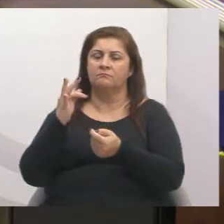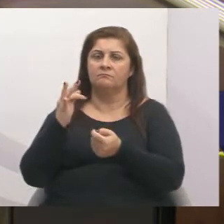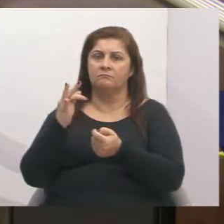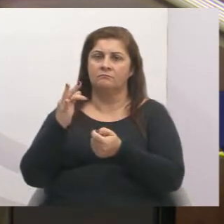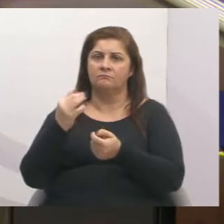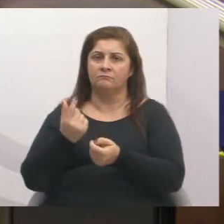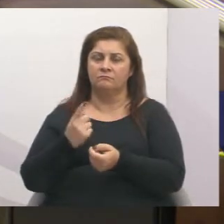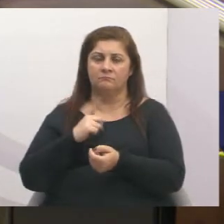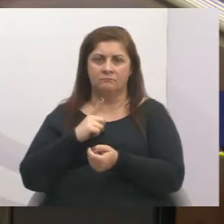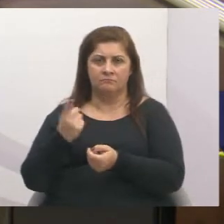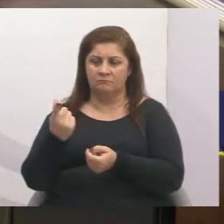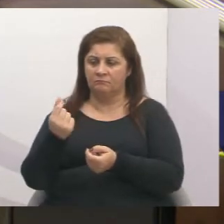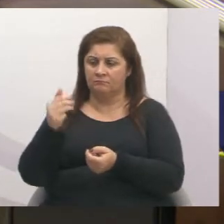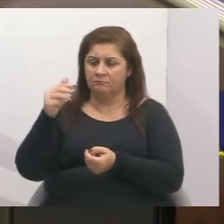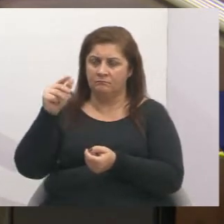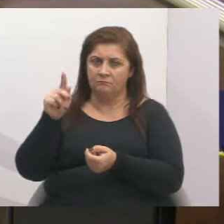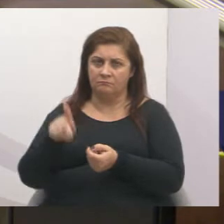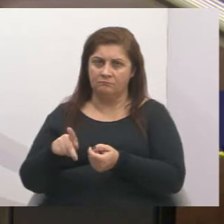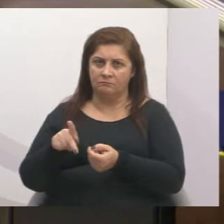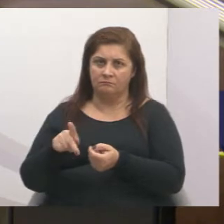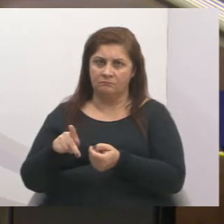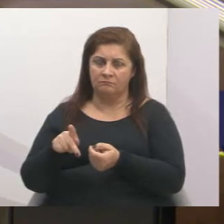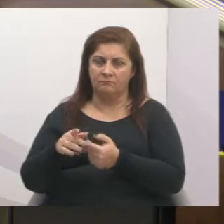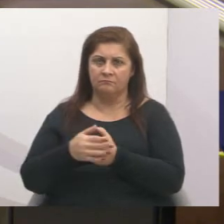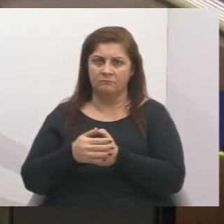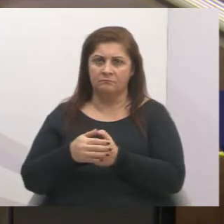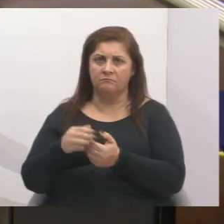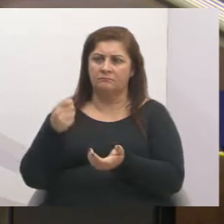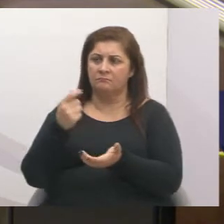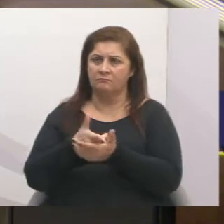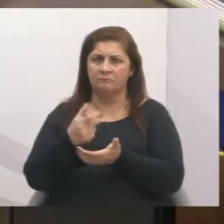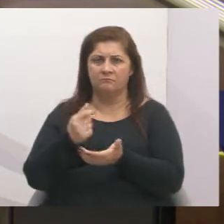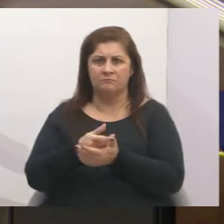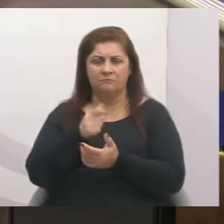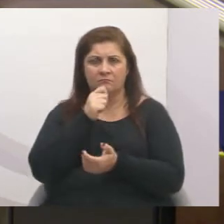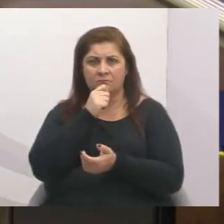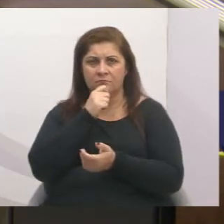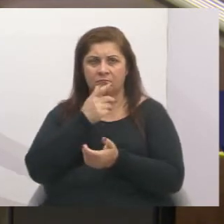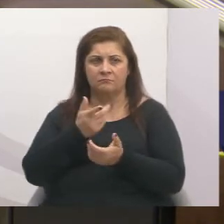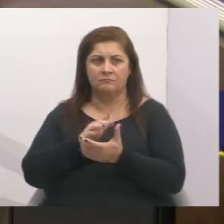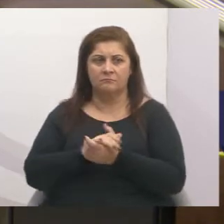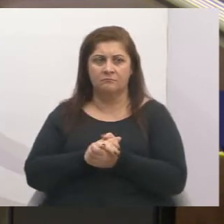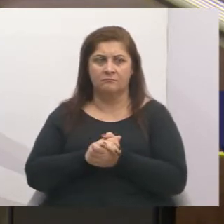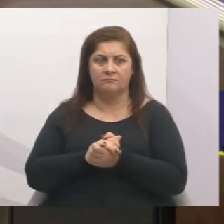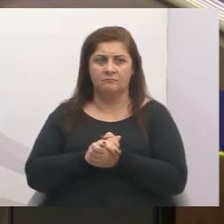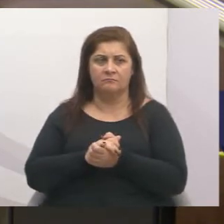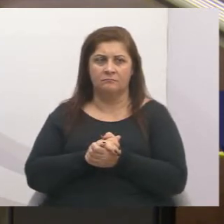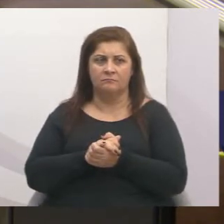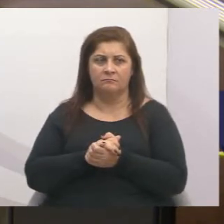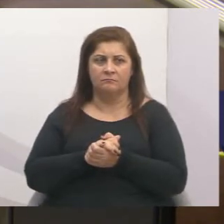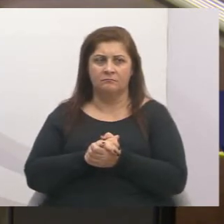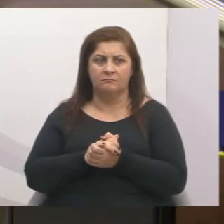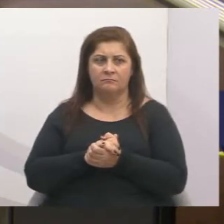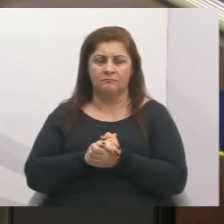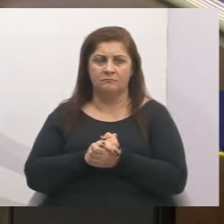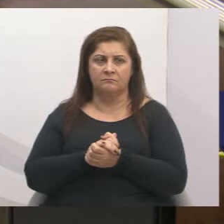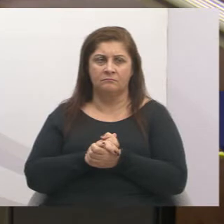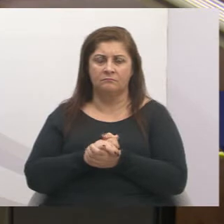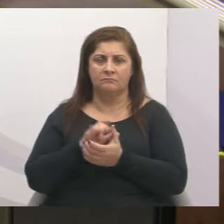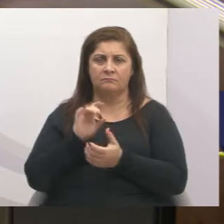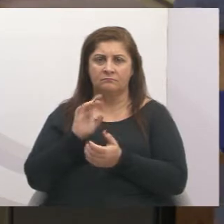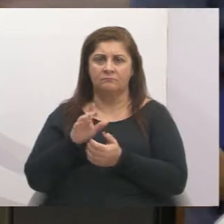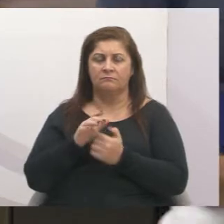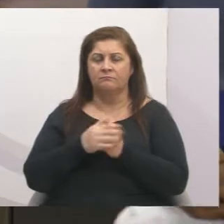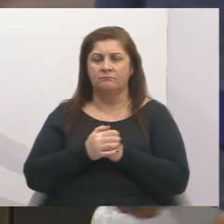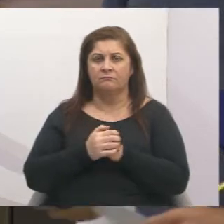benefício é achatado. Ele se aposenta, vai pagar um imposto previdenciário. Sinto muito, mas daí não dá, gente. Era isso aí,